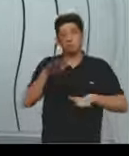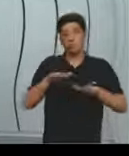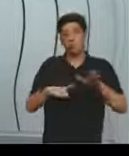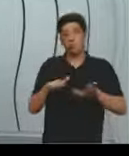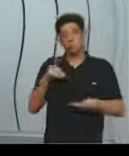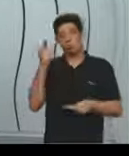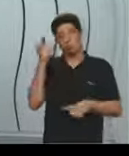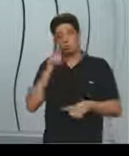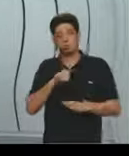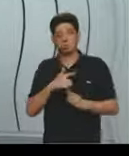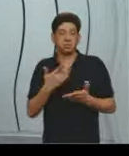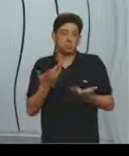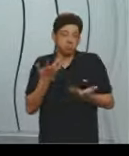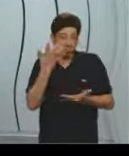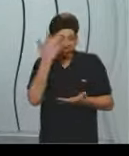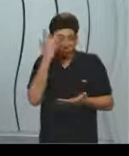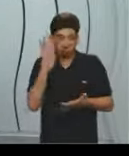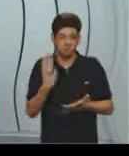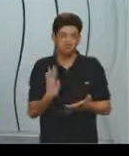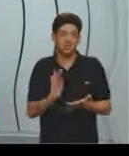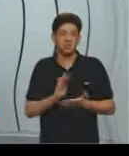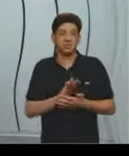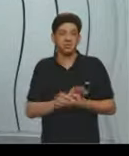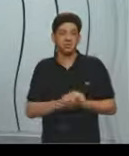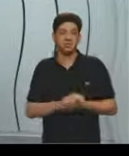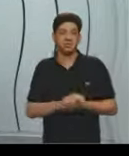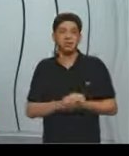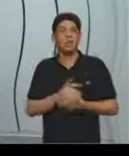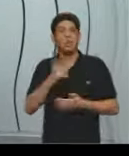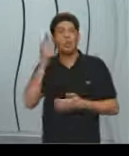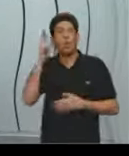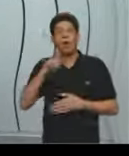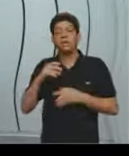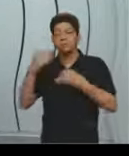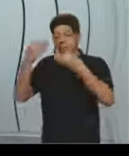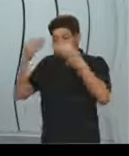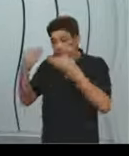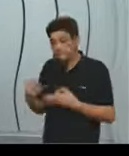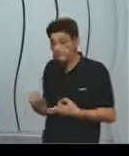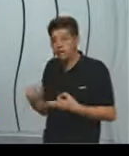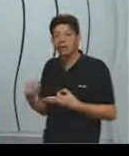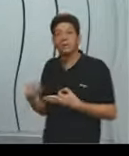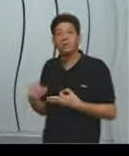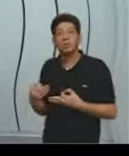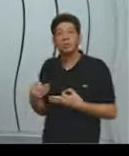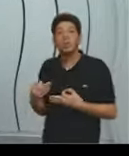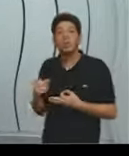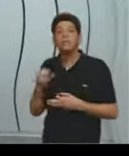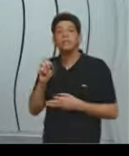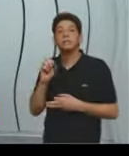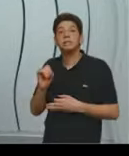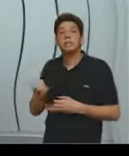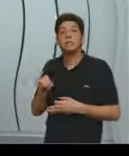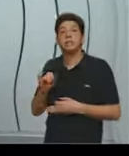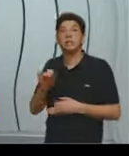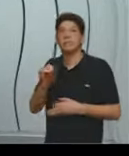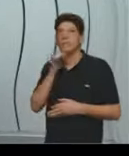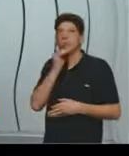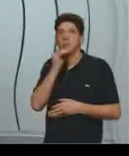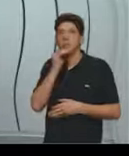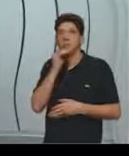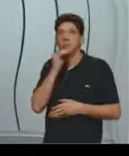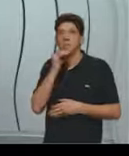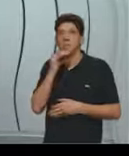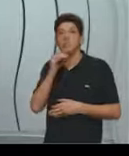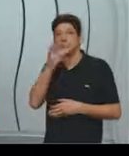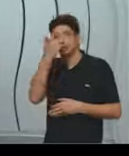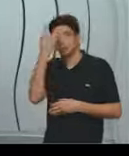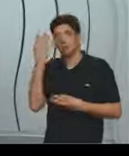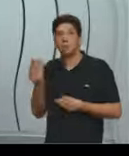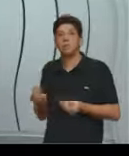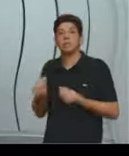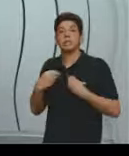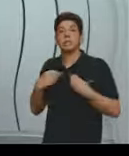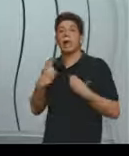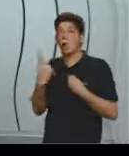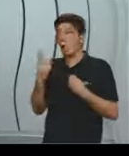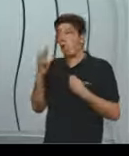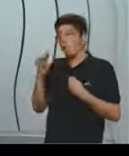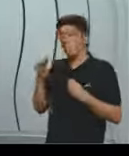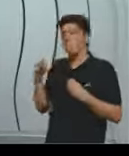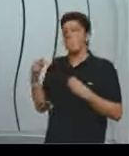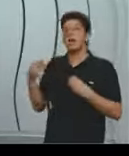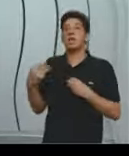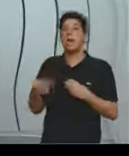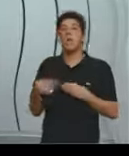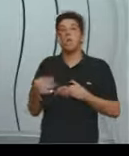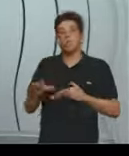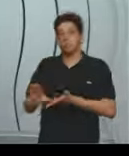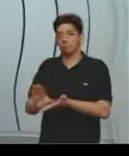ganharia mas eu ganhar ia com alguma certeza pelo pênis perfil se por exemplo uma pessoa me desse um milhão para